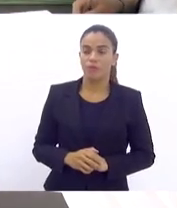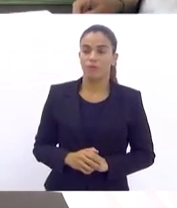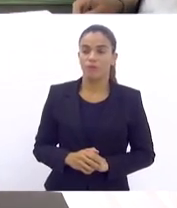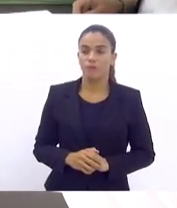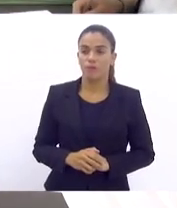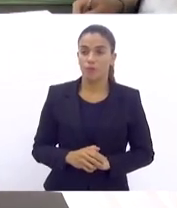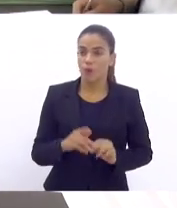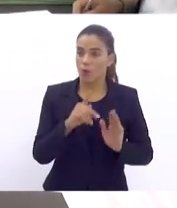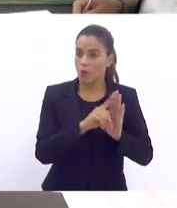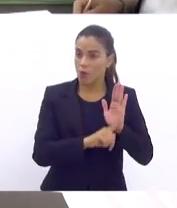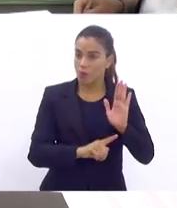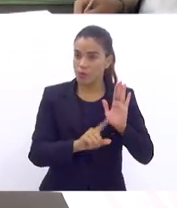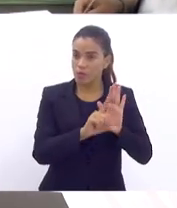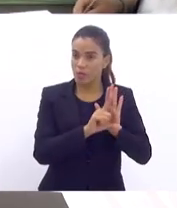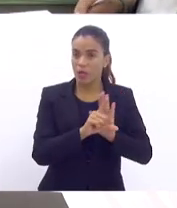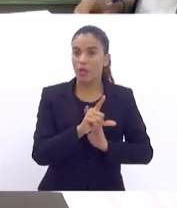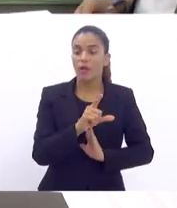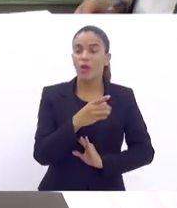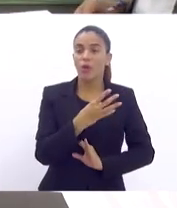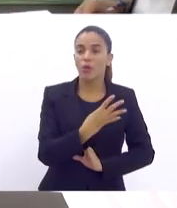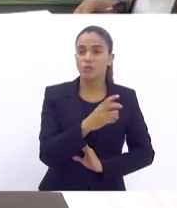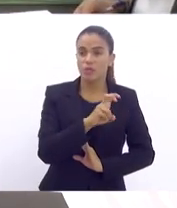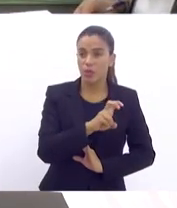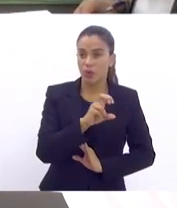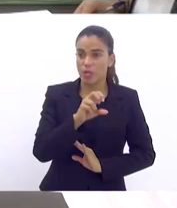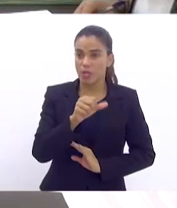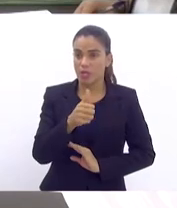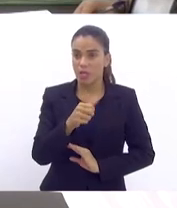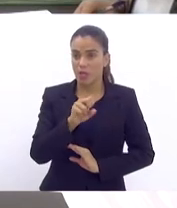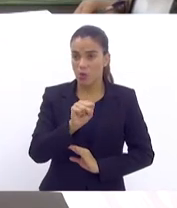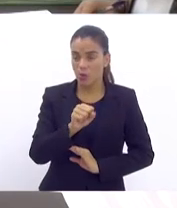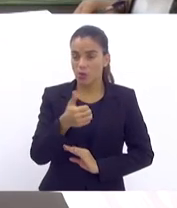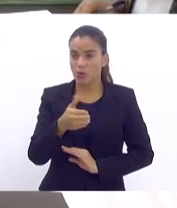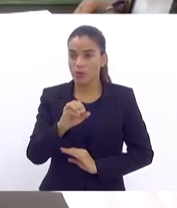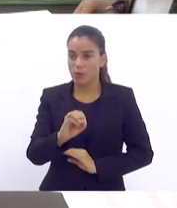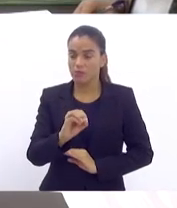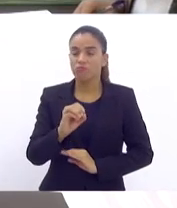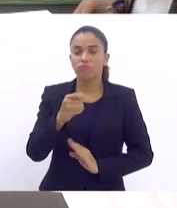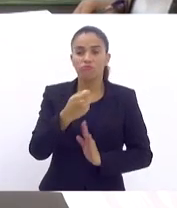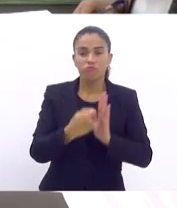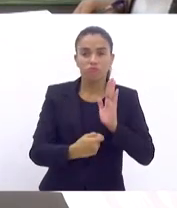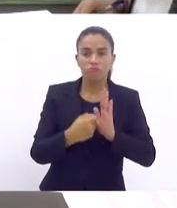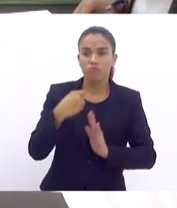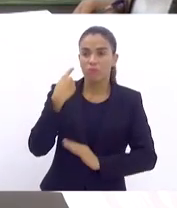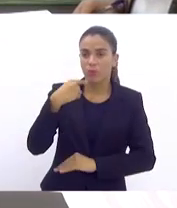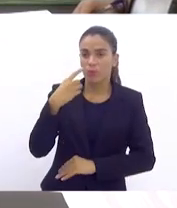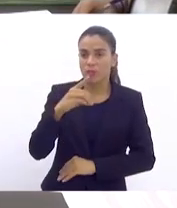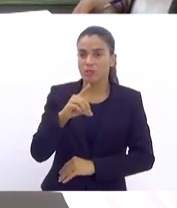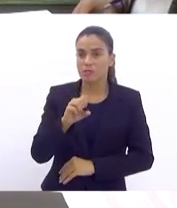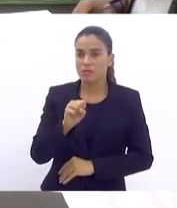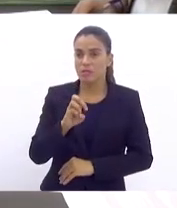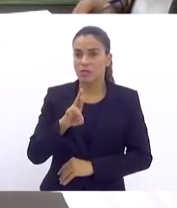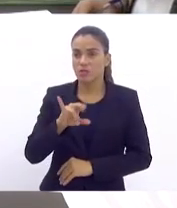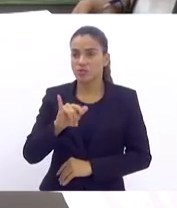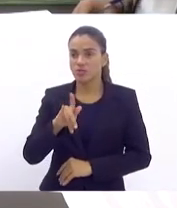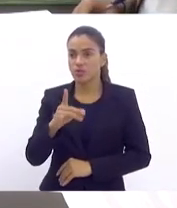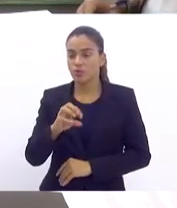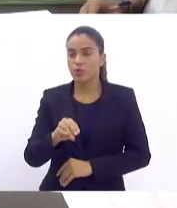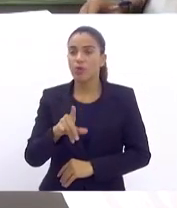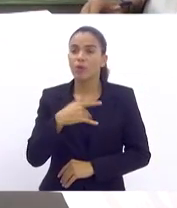projeto 42 da pauta é o PL 5810 de 2022 autoria Doutor Serginho que dispõe sobre